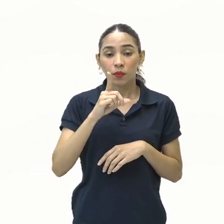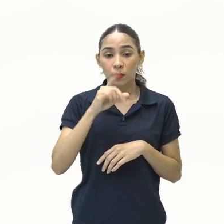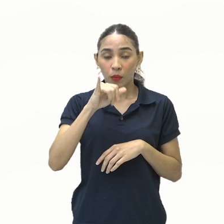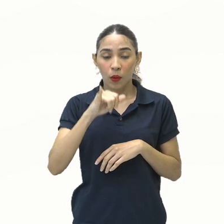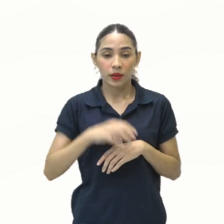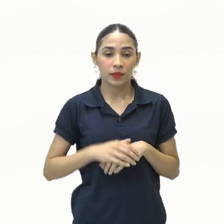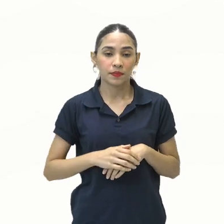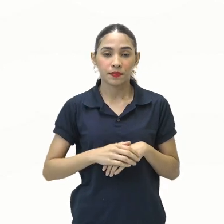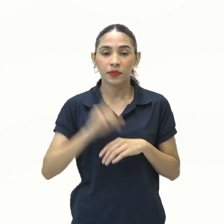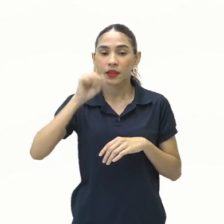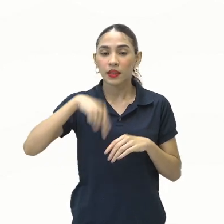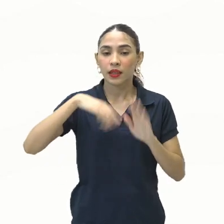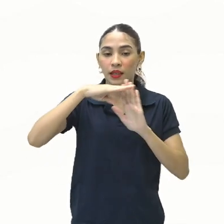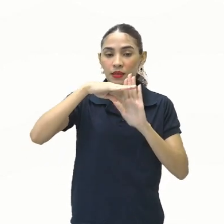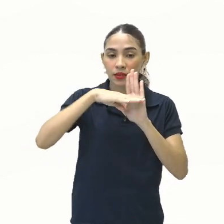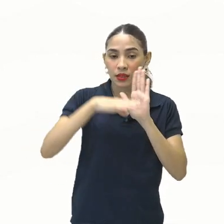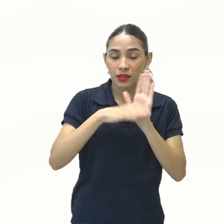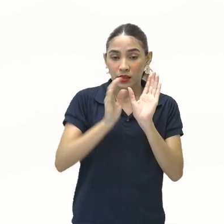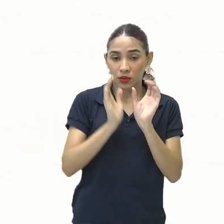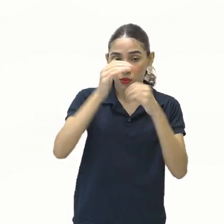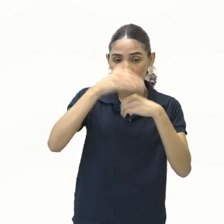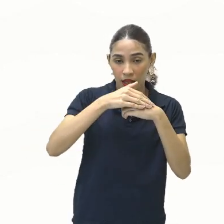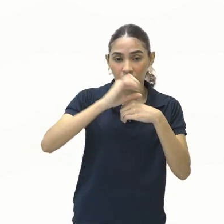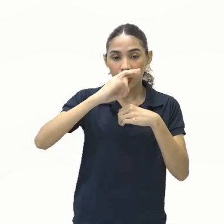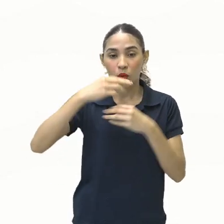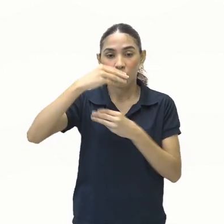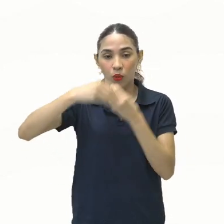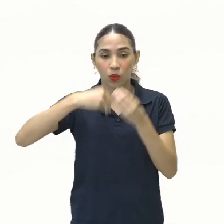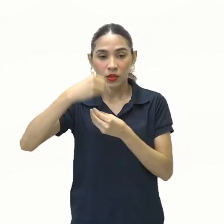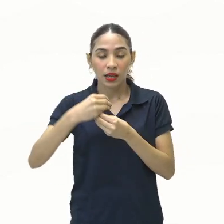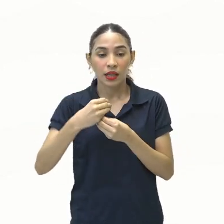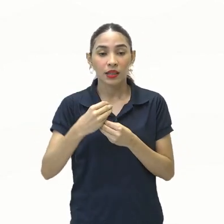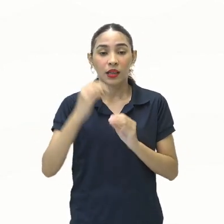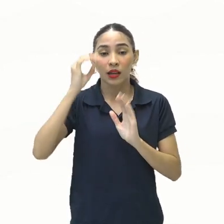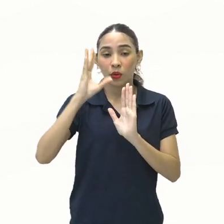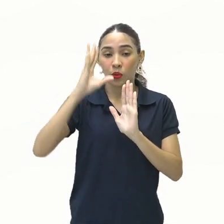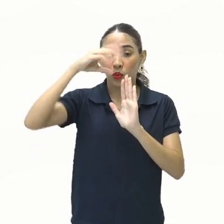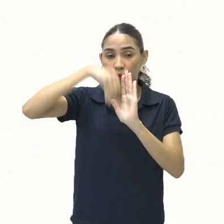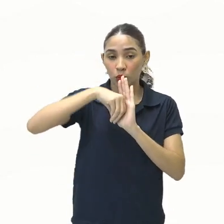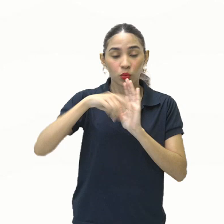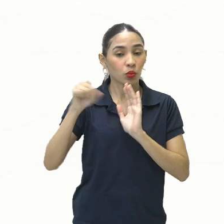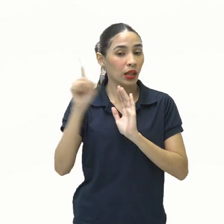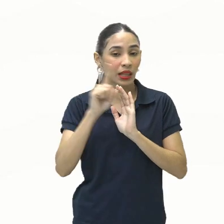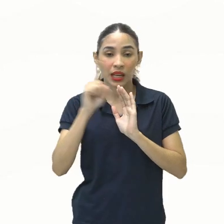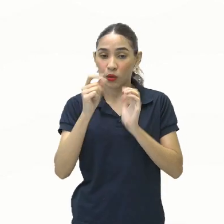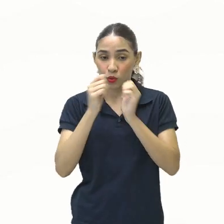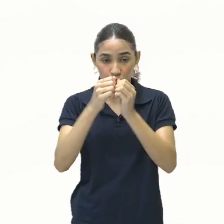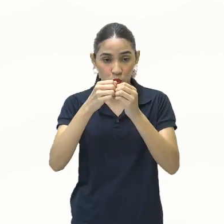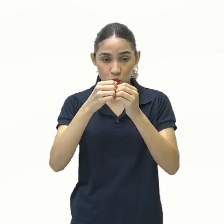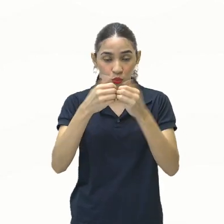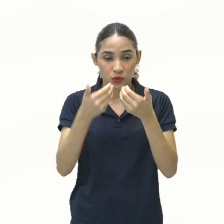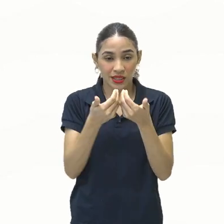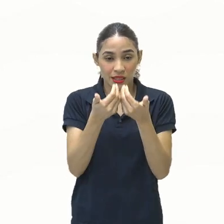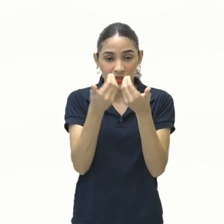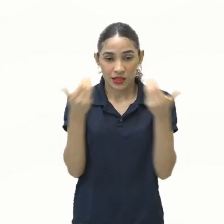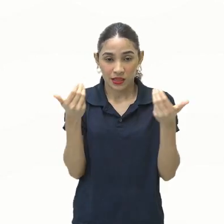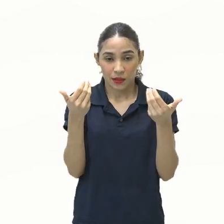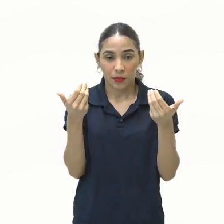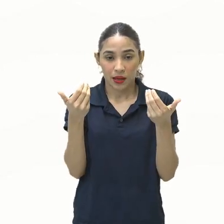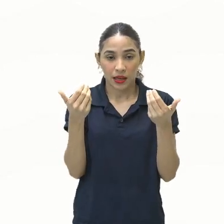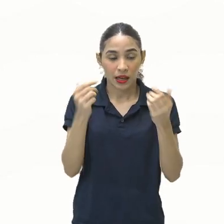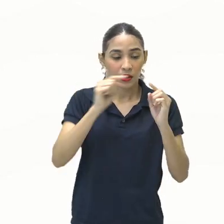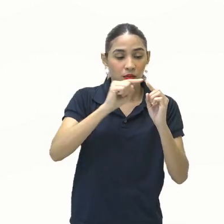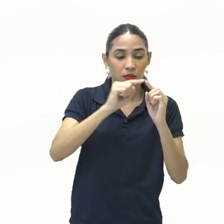gente classifica em isolada ou condensada. Esses núcleos, eles não estão juntinhos, ó, eles estão separados por